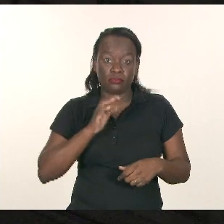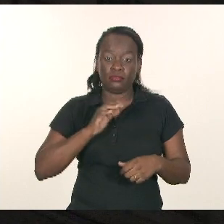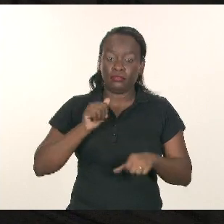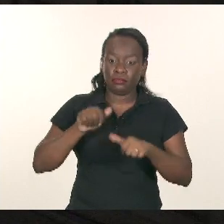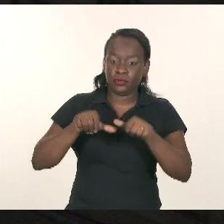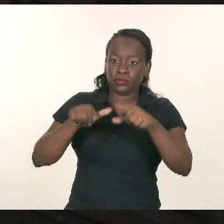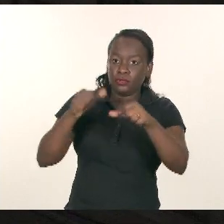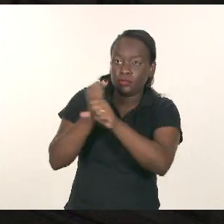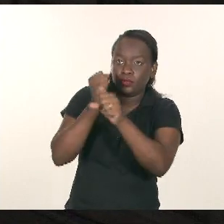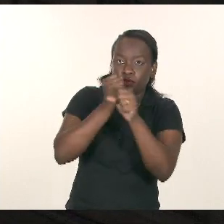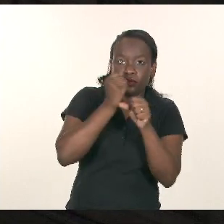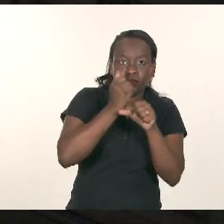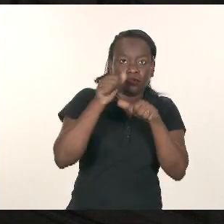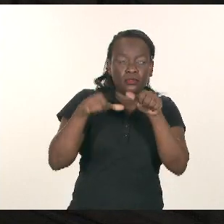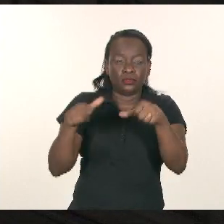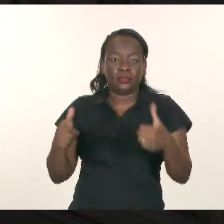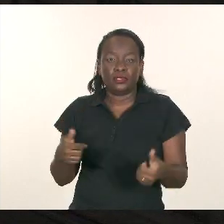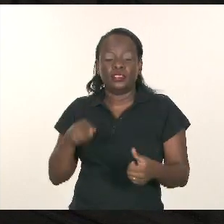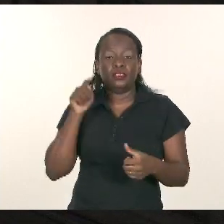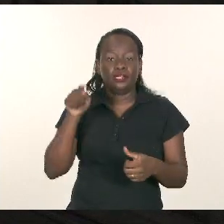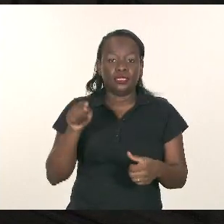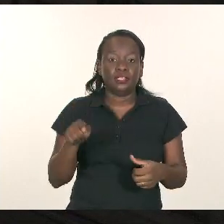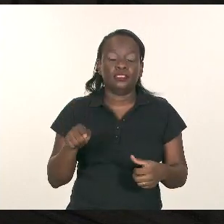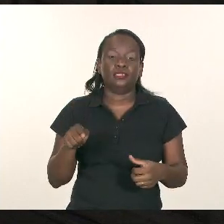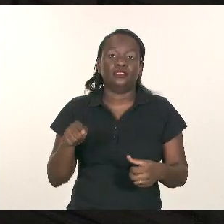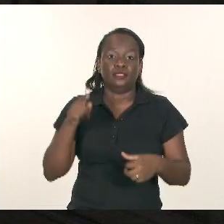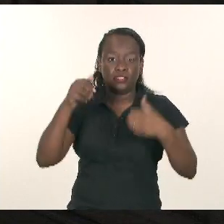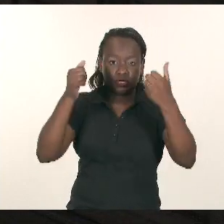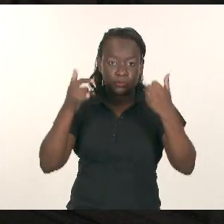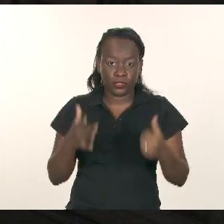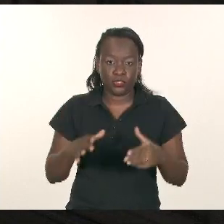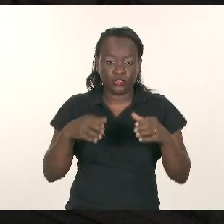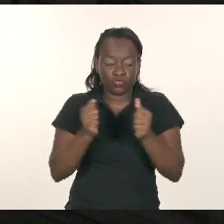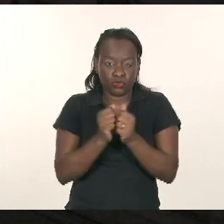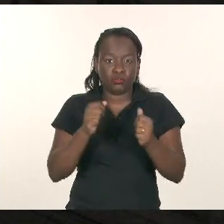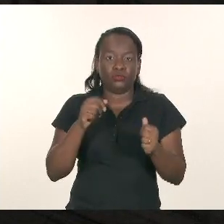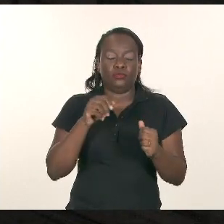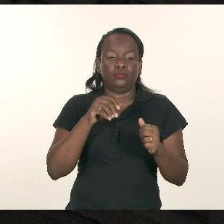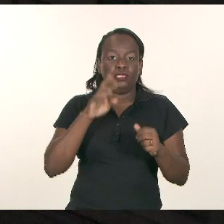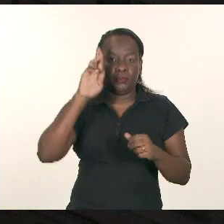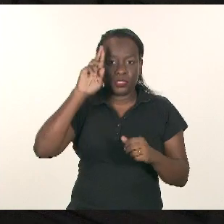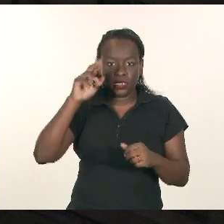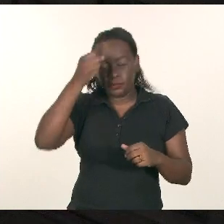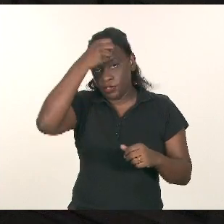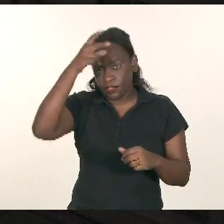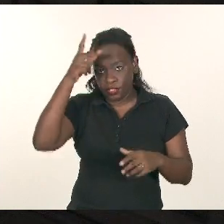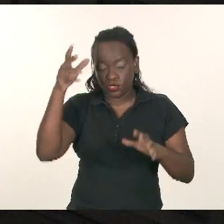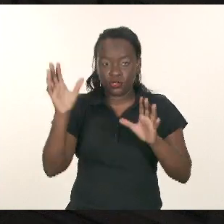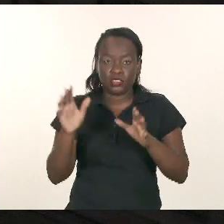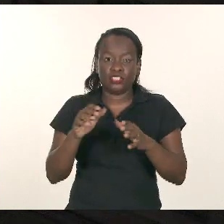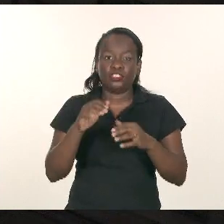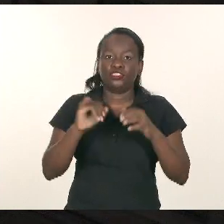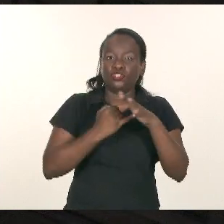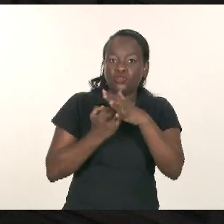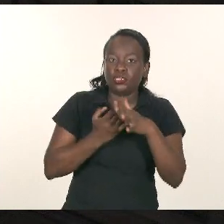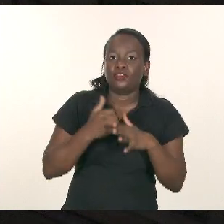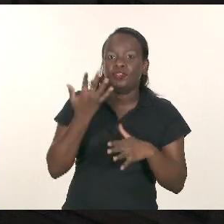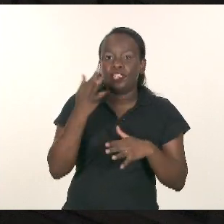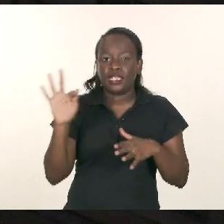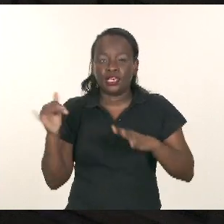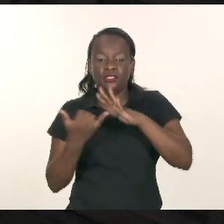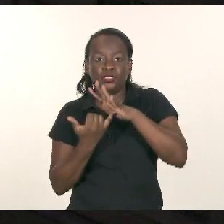revitalização e recuperação. Esse exercício, André, que você coordenou como prefeito e juntou instituições federais,